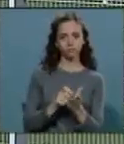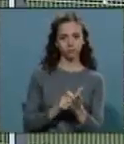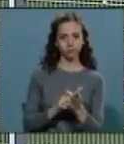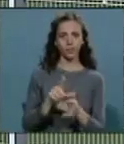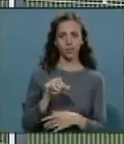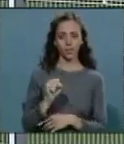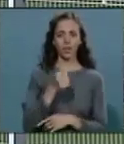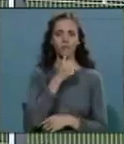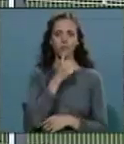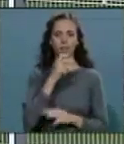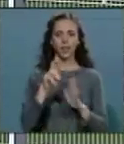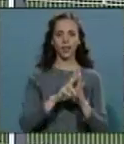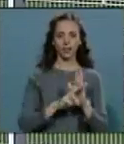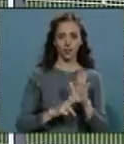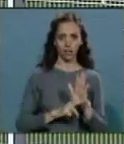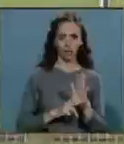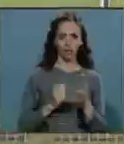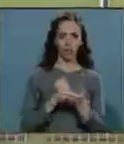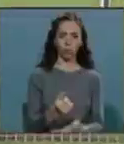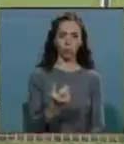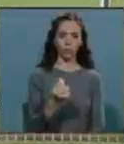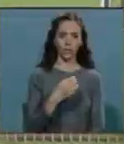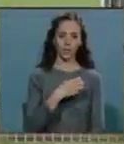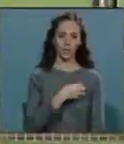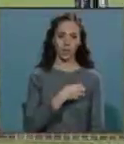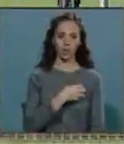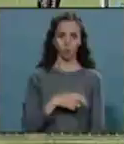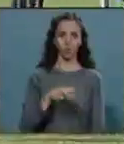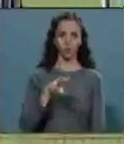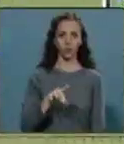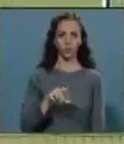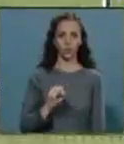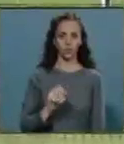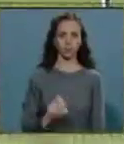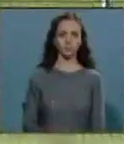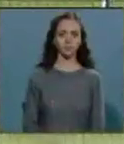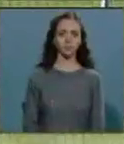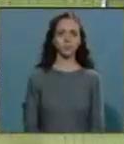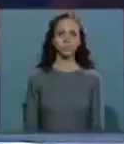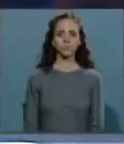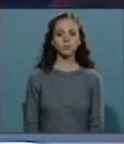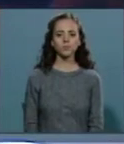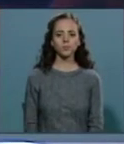liga vai também definir as regras para apoio financeiro às equipas da segunda liga